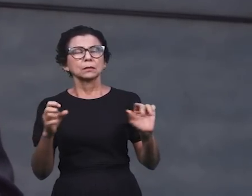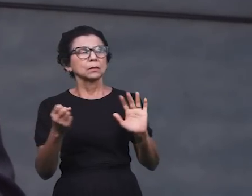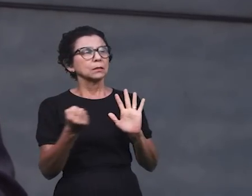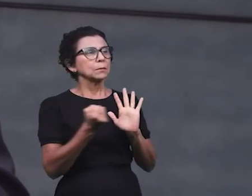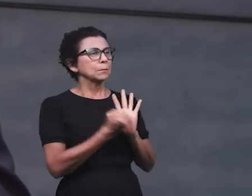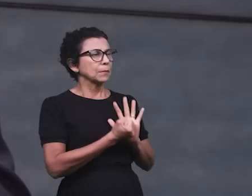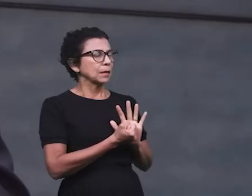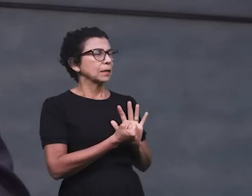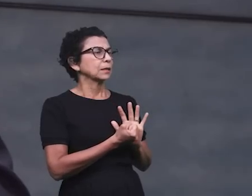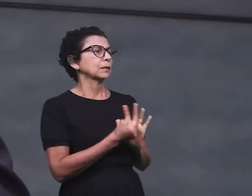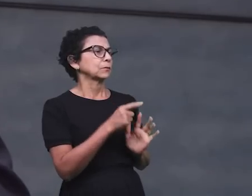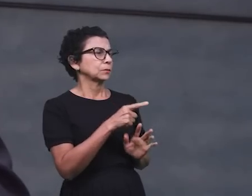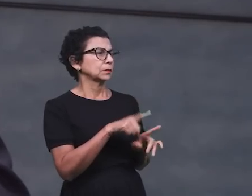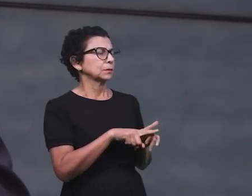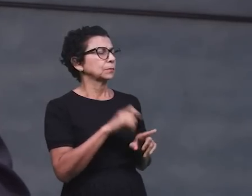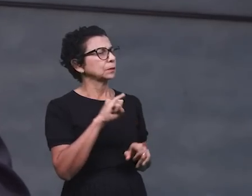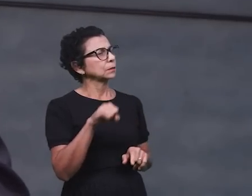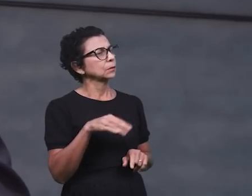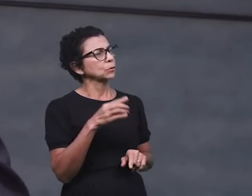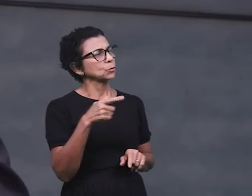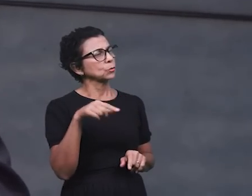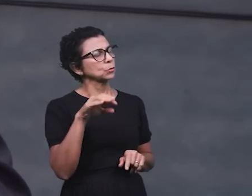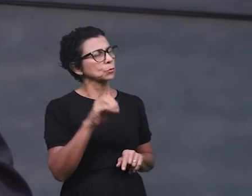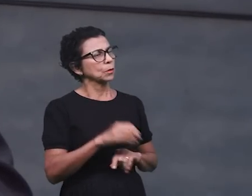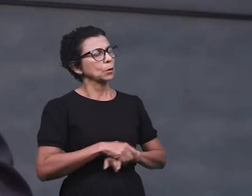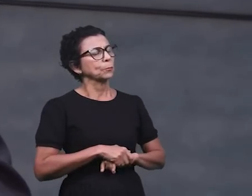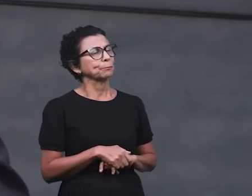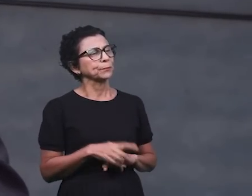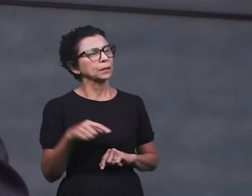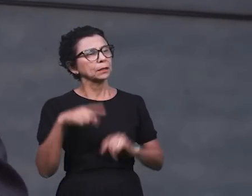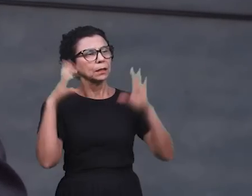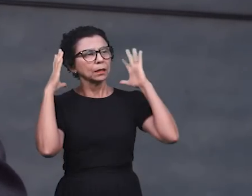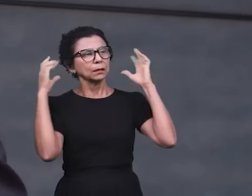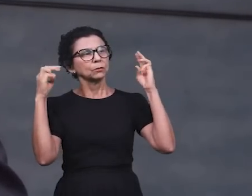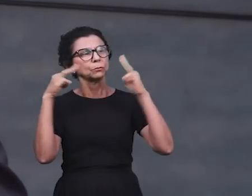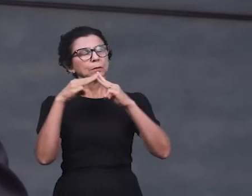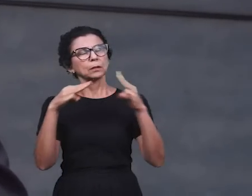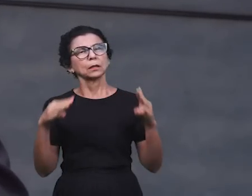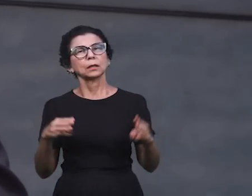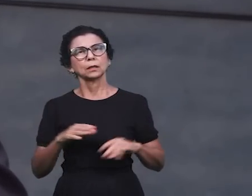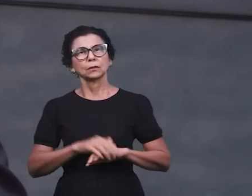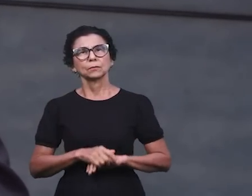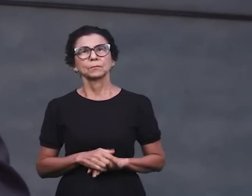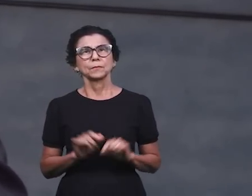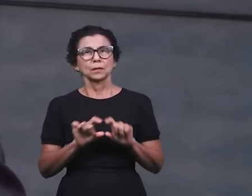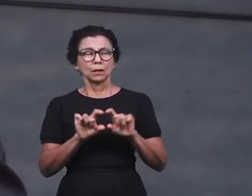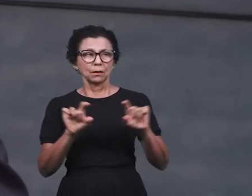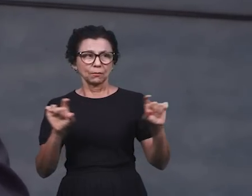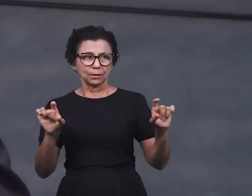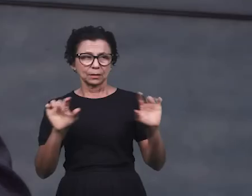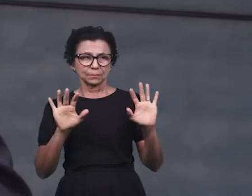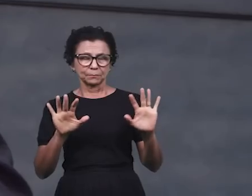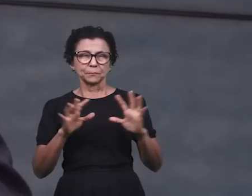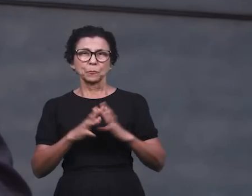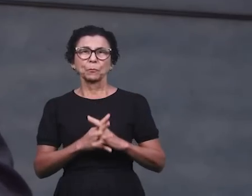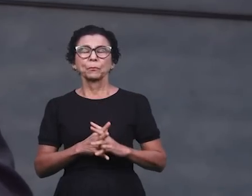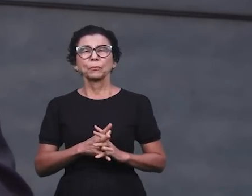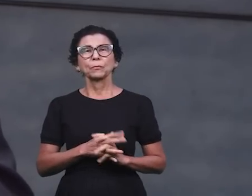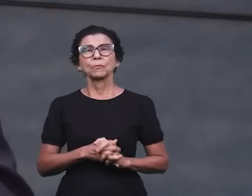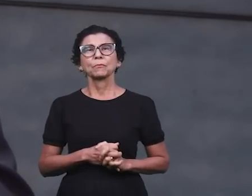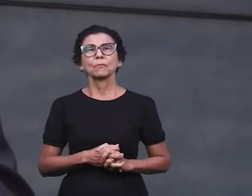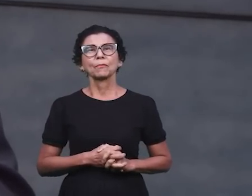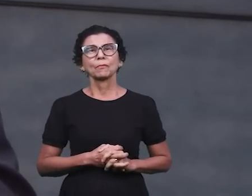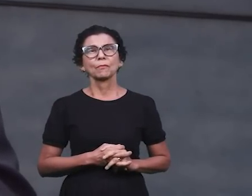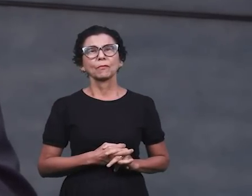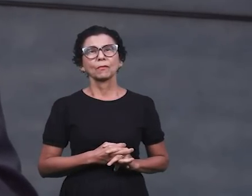João, dentro do dia a dia, Rádio Manaim, por exemplo, que a frase é a seguinte, não é uma frase minha, não, é uma frase bíblica.